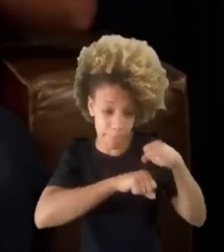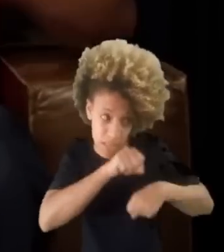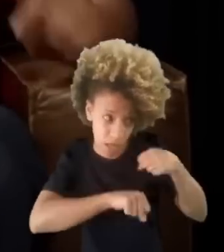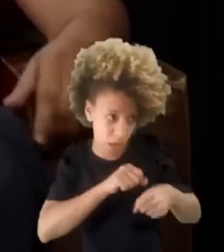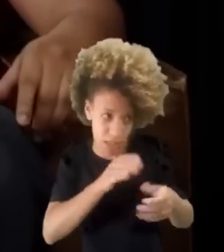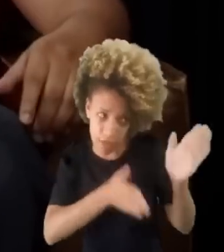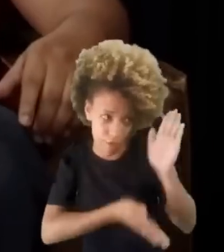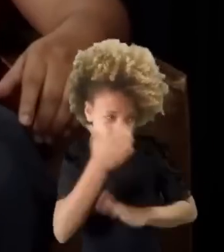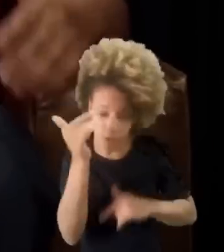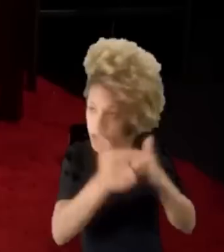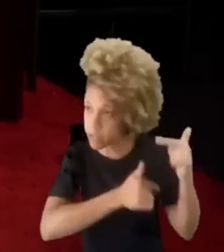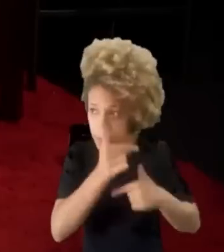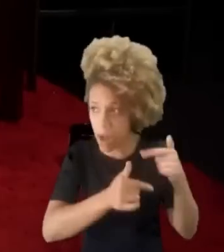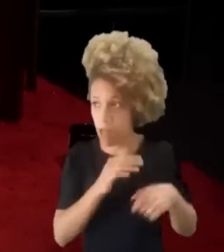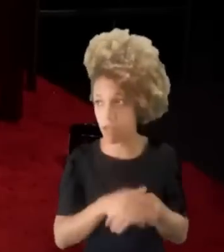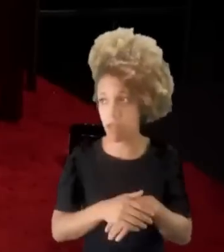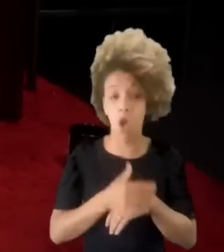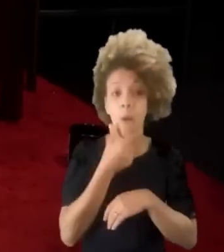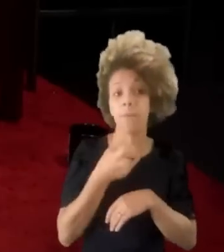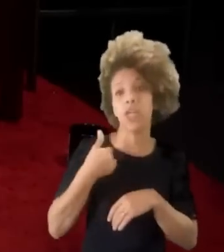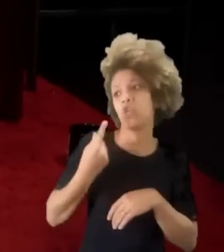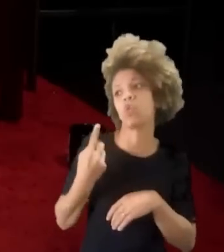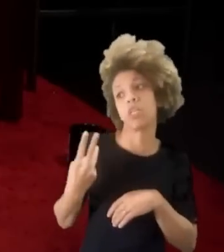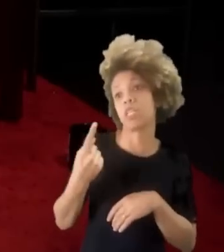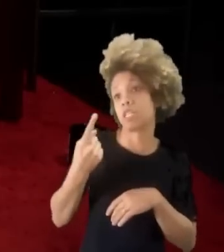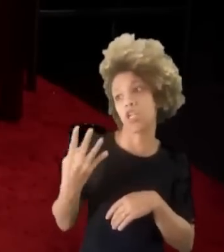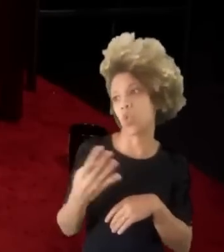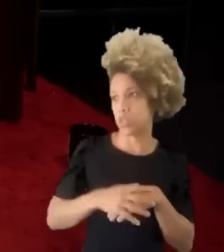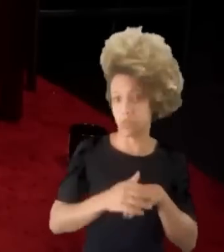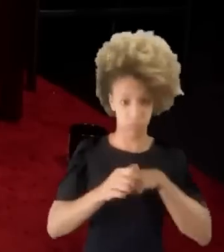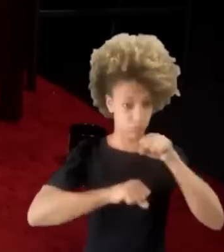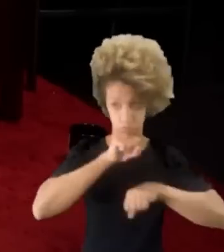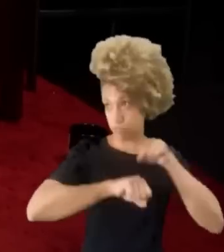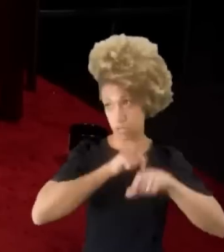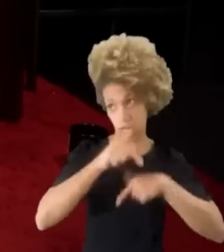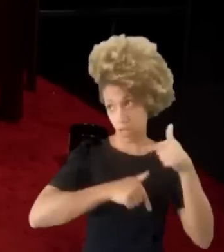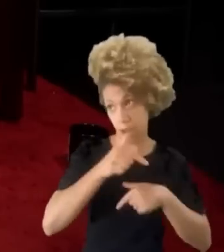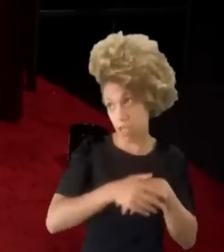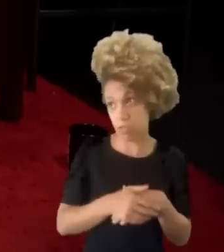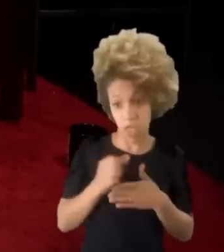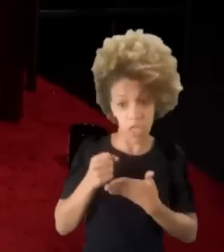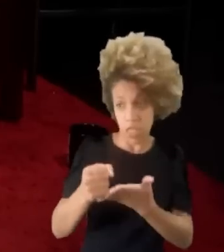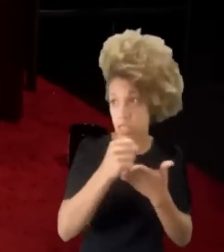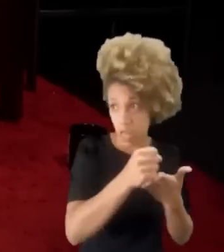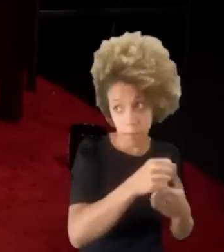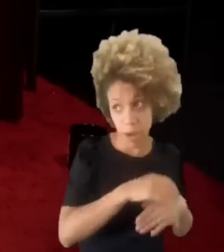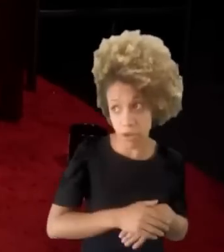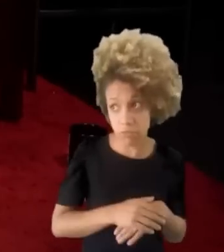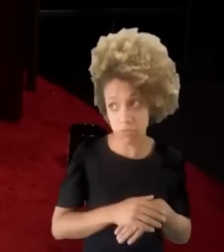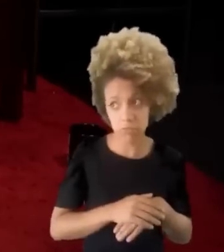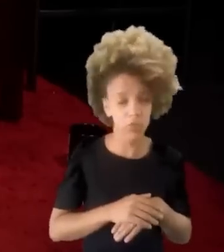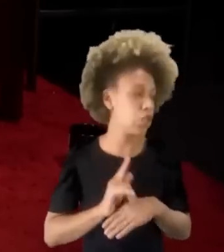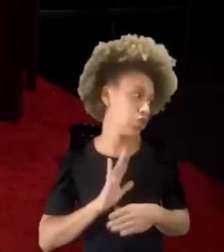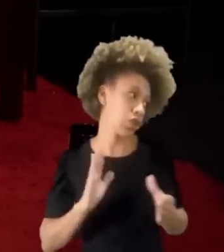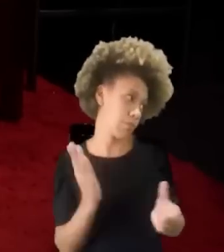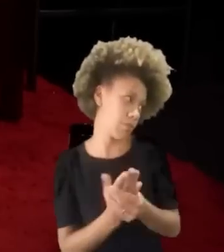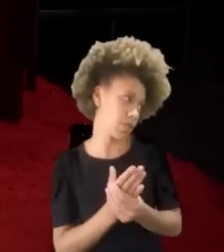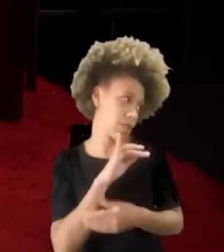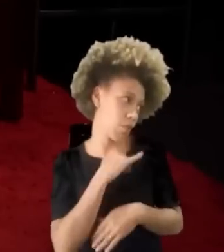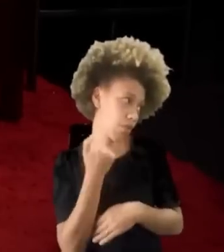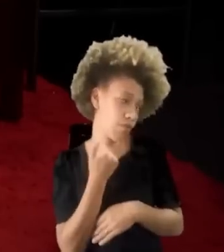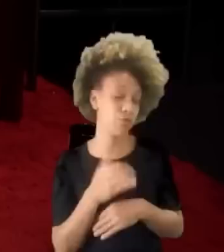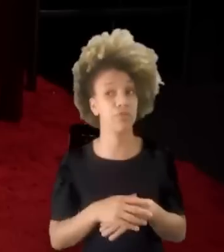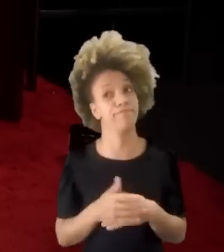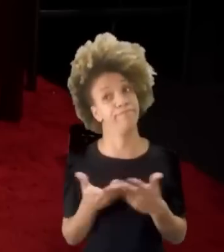bicicletinha e mete marcha aí tá lá o moleque com 13 anos de idade 14 anos de idade fazendo entrega pra caramba processar o iFood